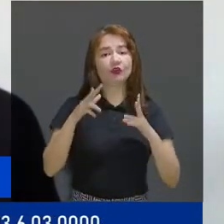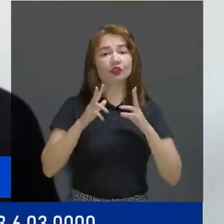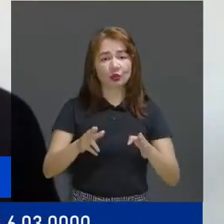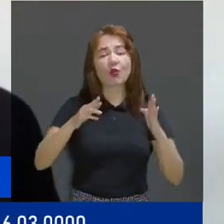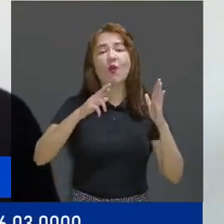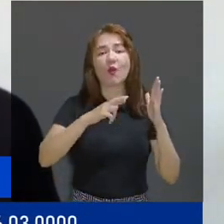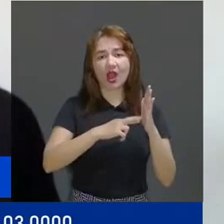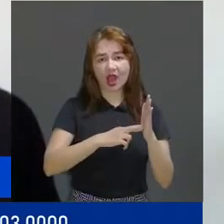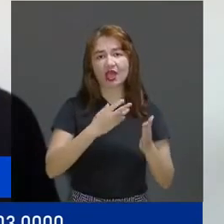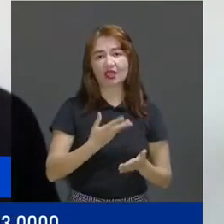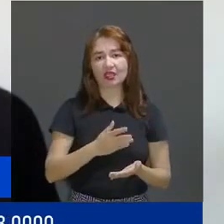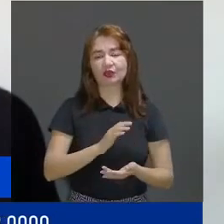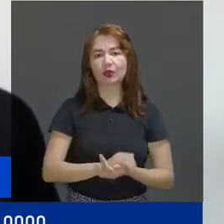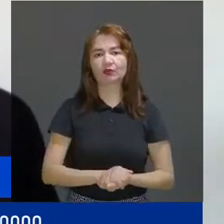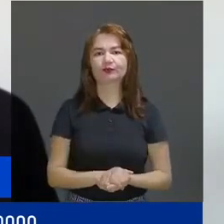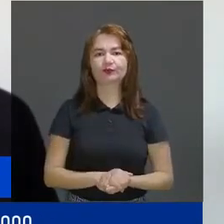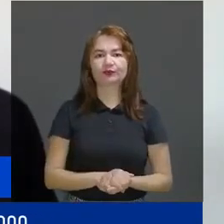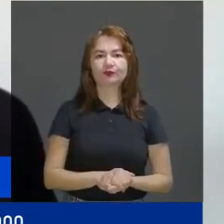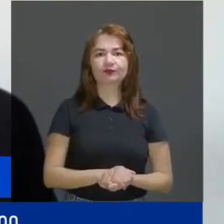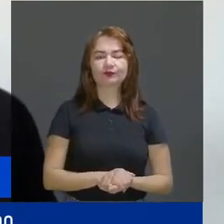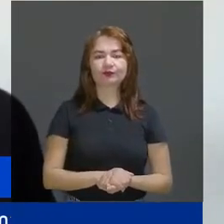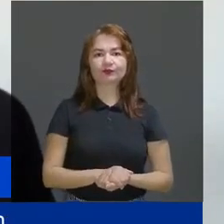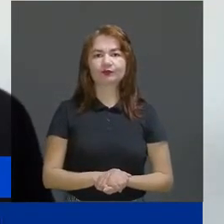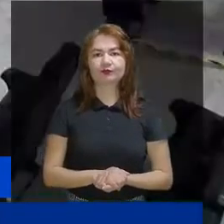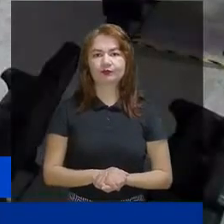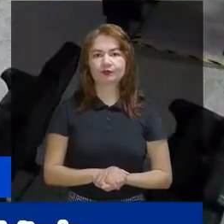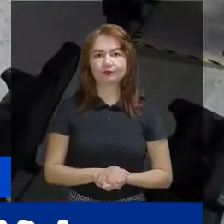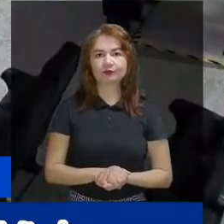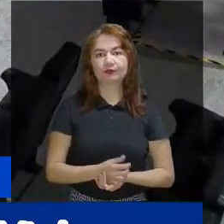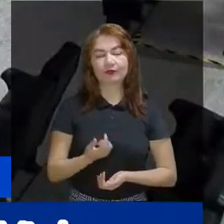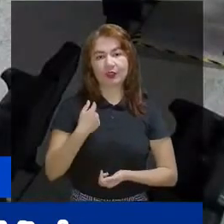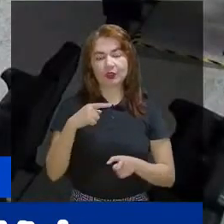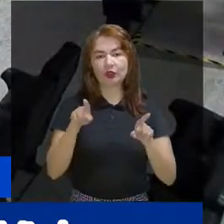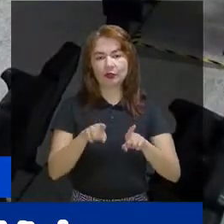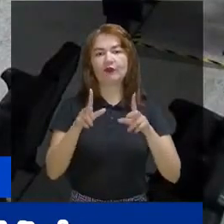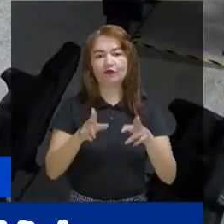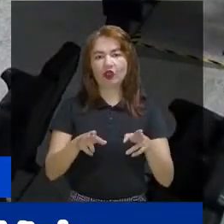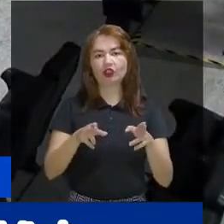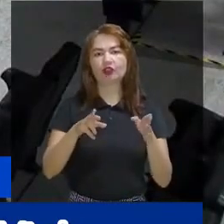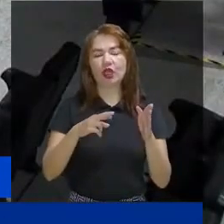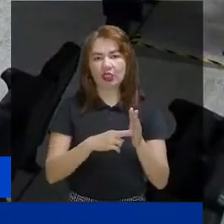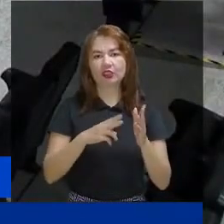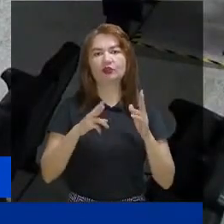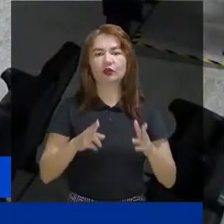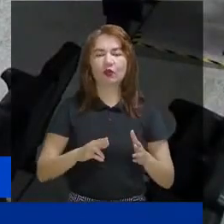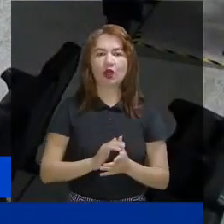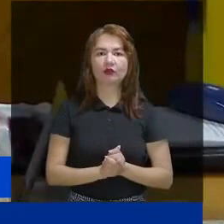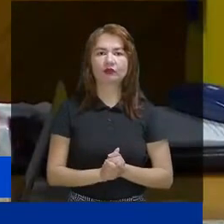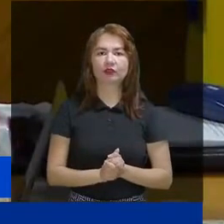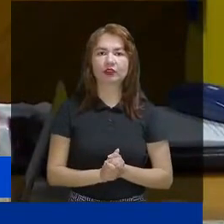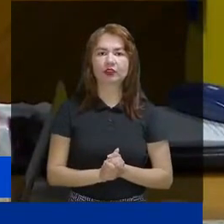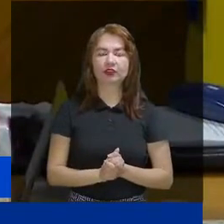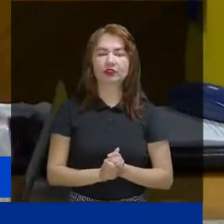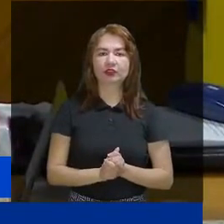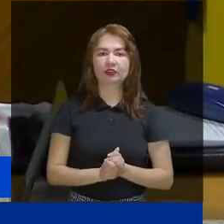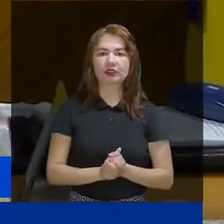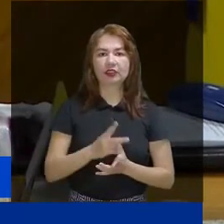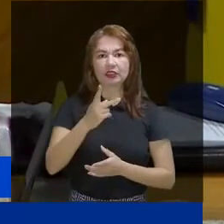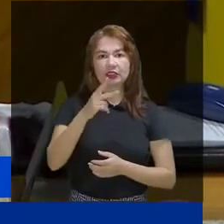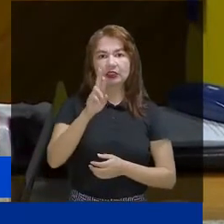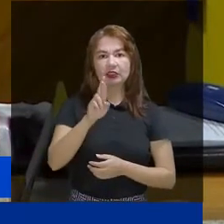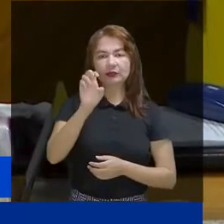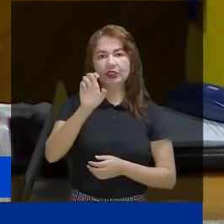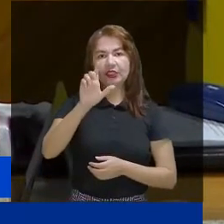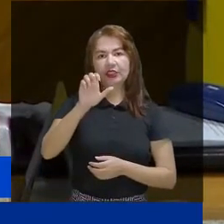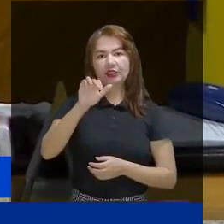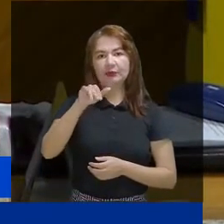acompanho integralmente o voto do juiz Anselmo Gonçalves. Eu também acompanho a preliminar, então. Imagem ampla do plenário. O